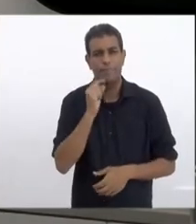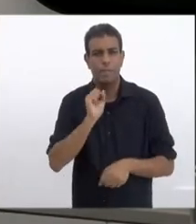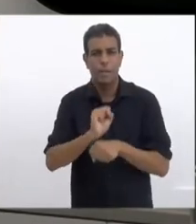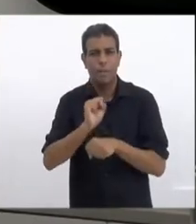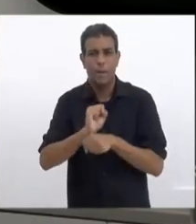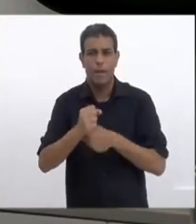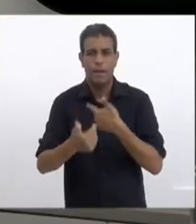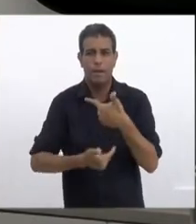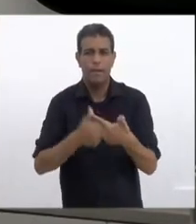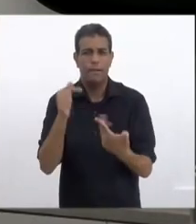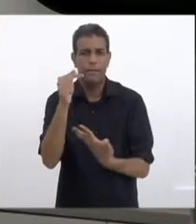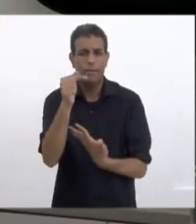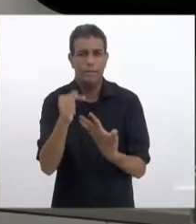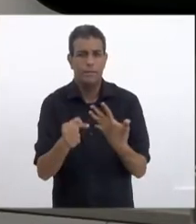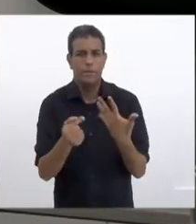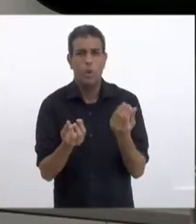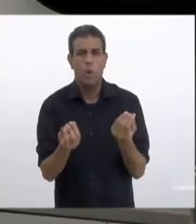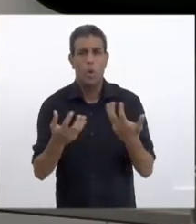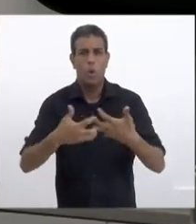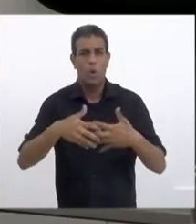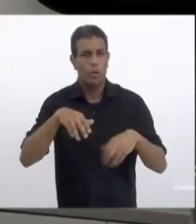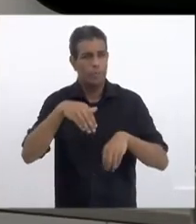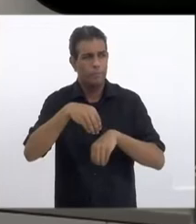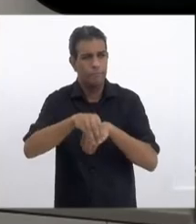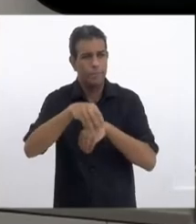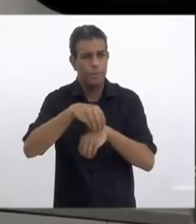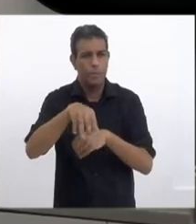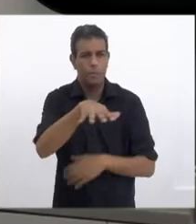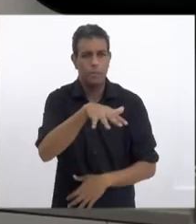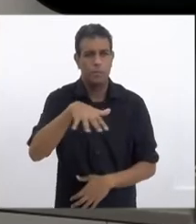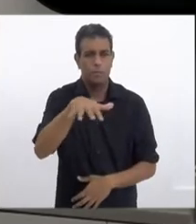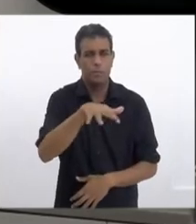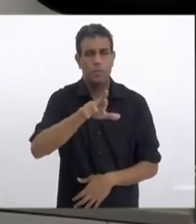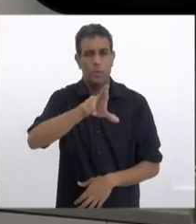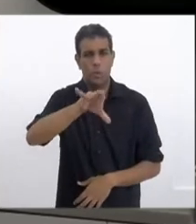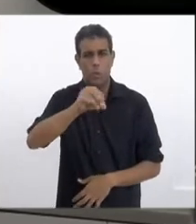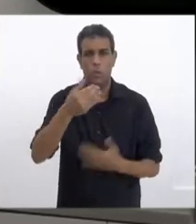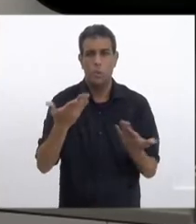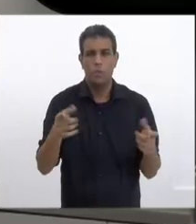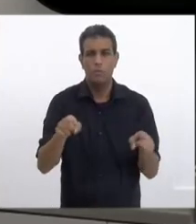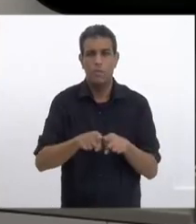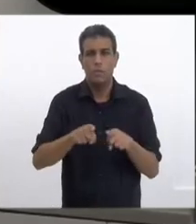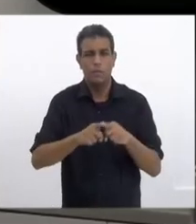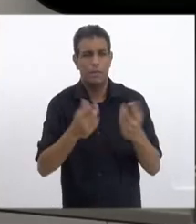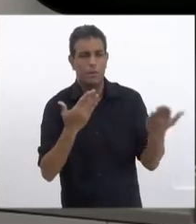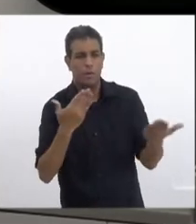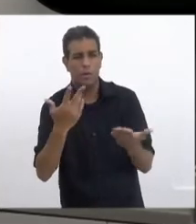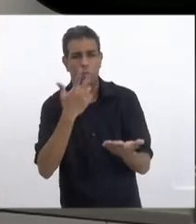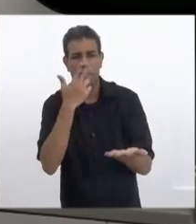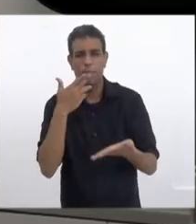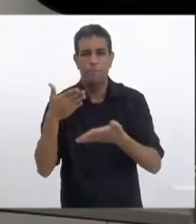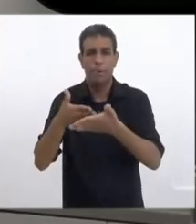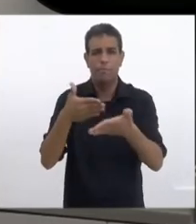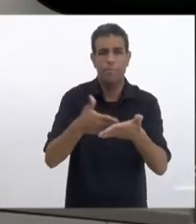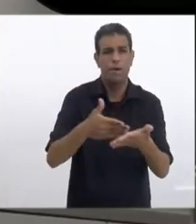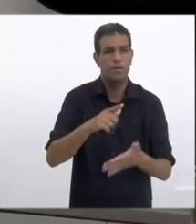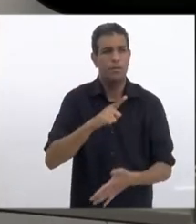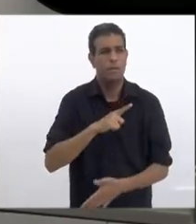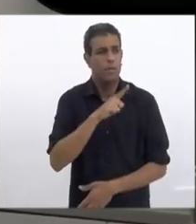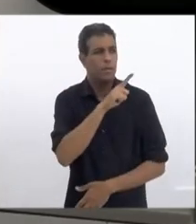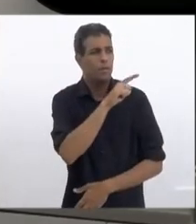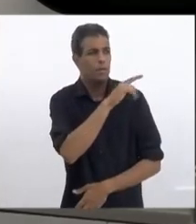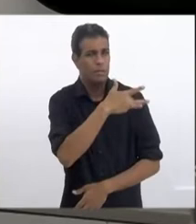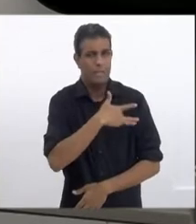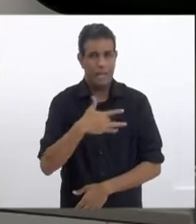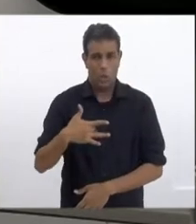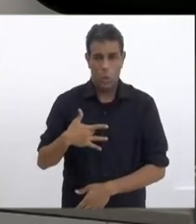vamos dizer assim, do avanço da rede de atenção psicossocial no Rio, no país inteiro. Enfim, há uma limitação orçamentária do Ministério da Saúde recente